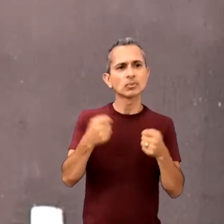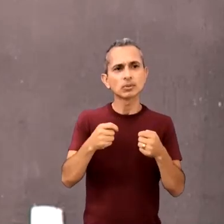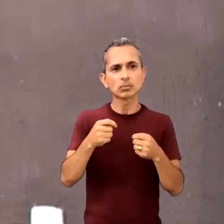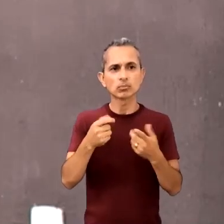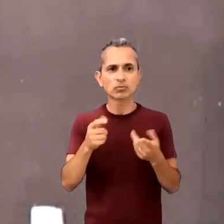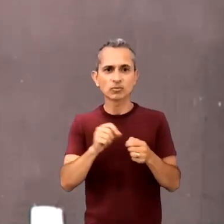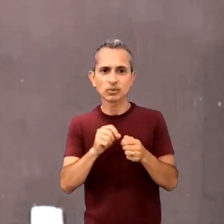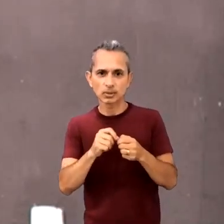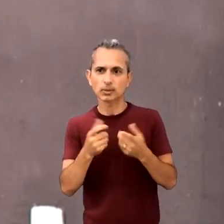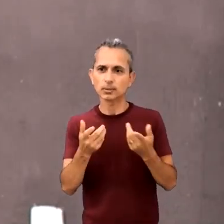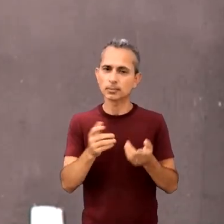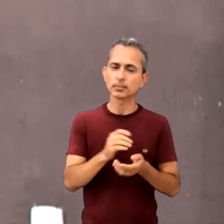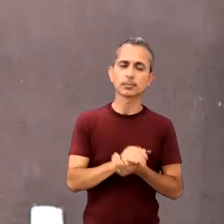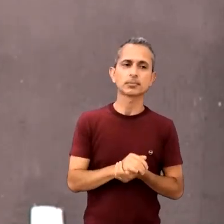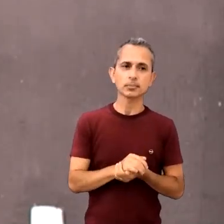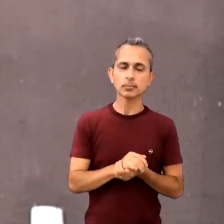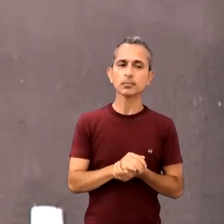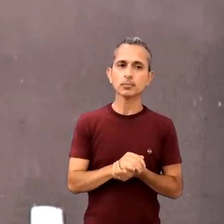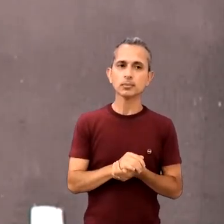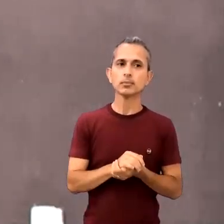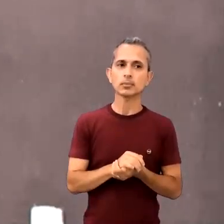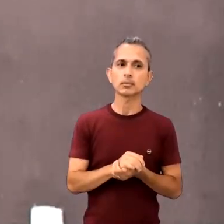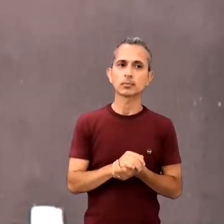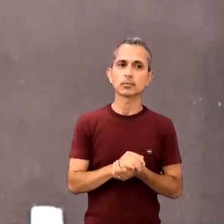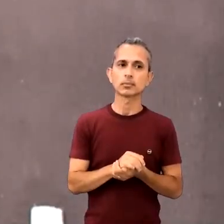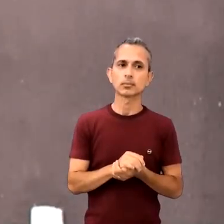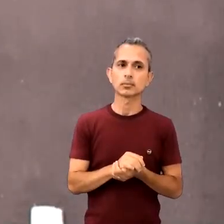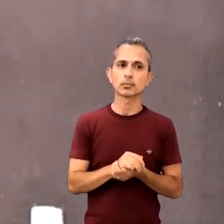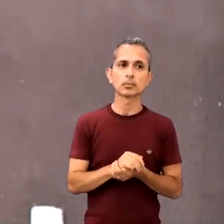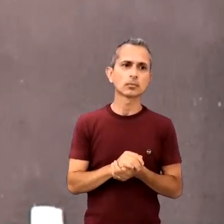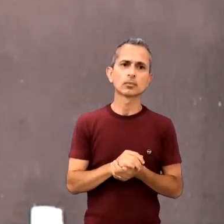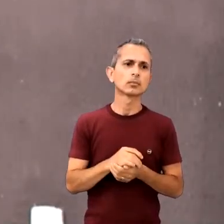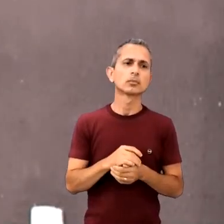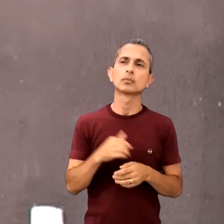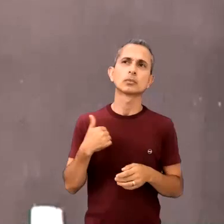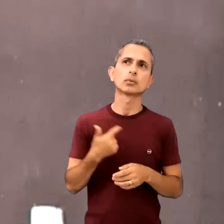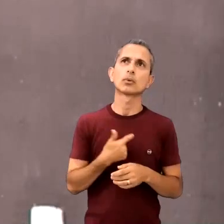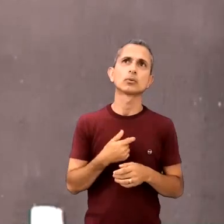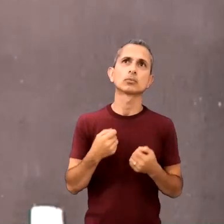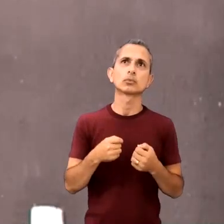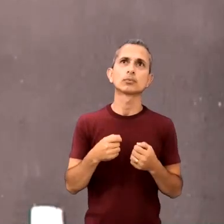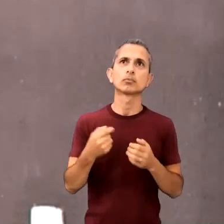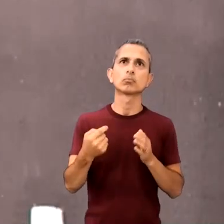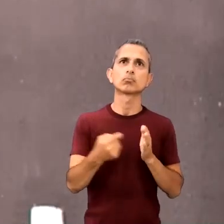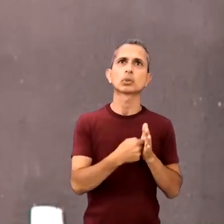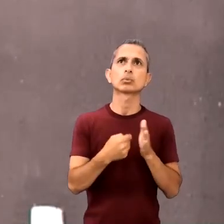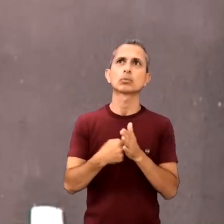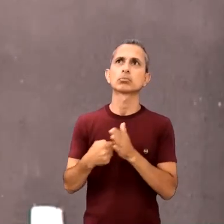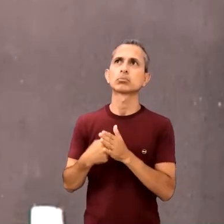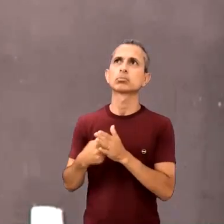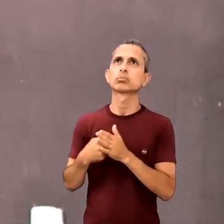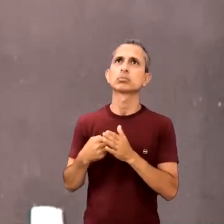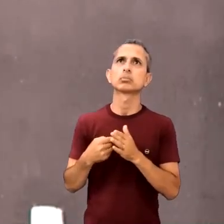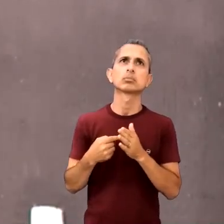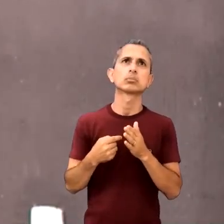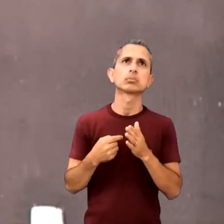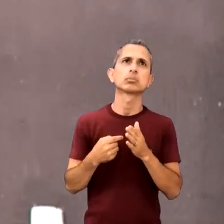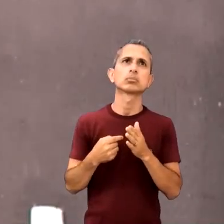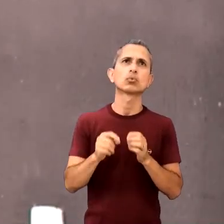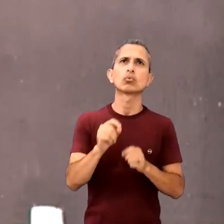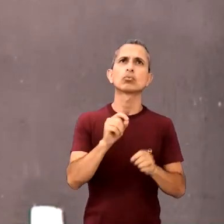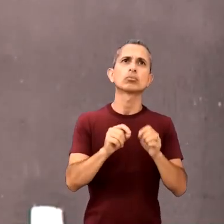que precisamos. O que nós precisamos nos perguntar sempre é se o que nós